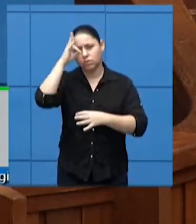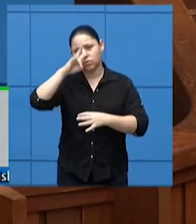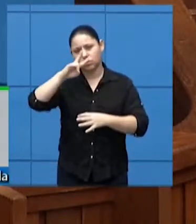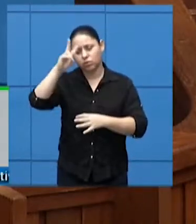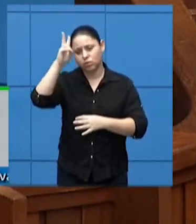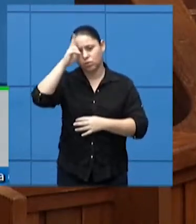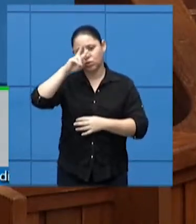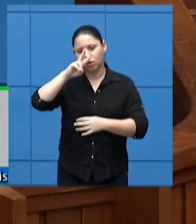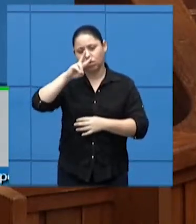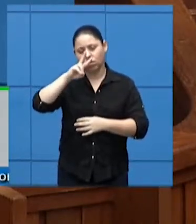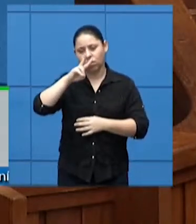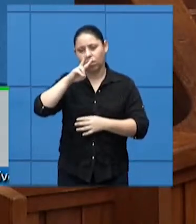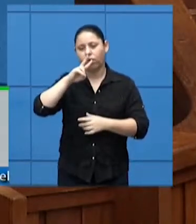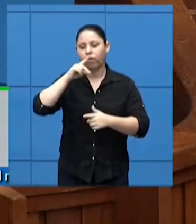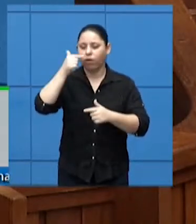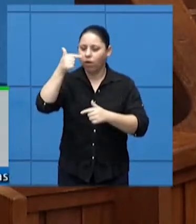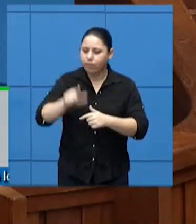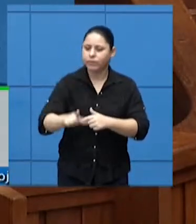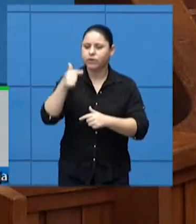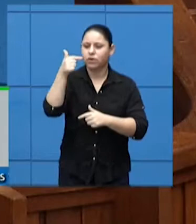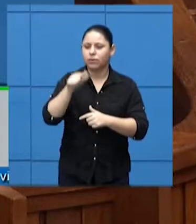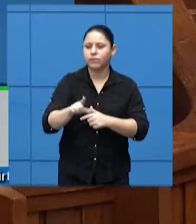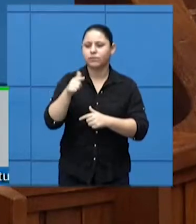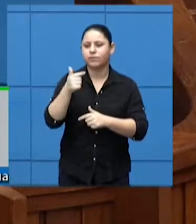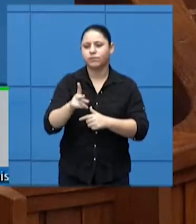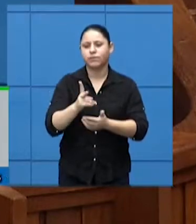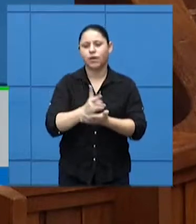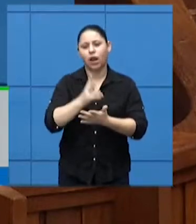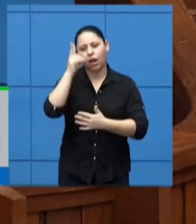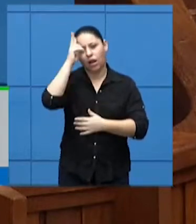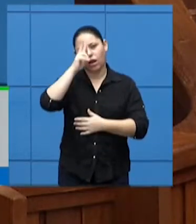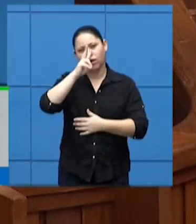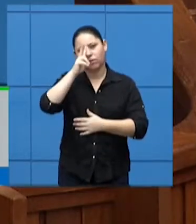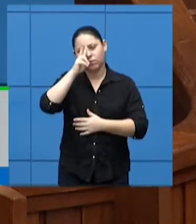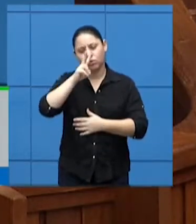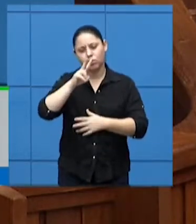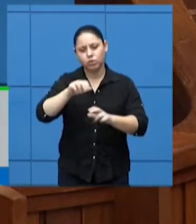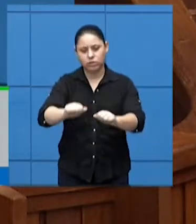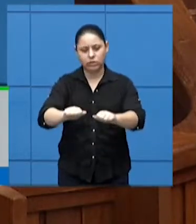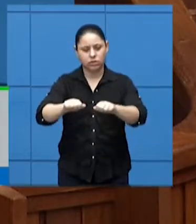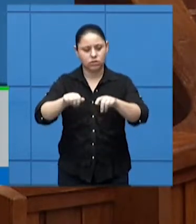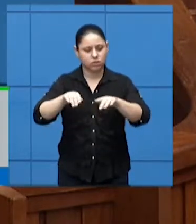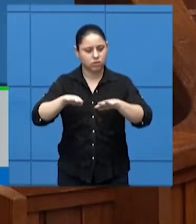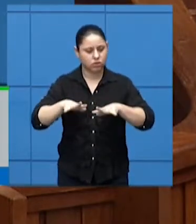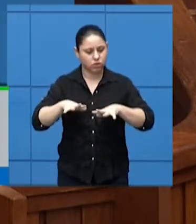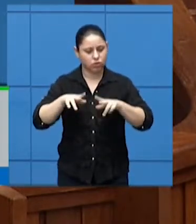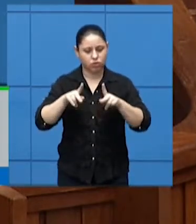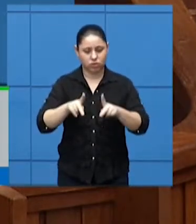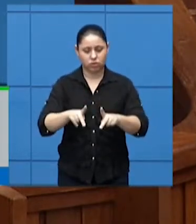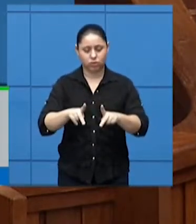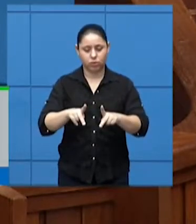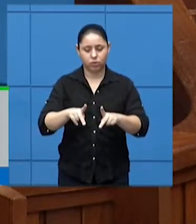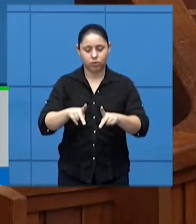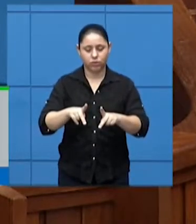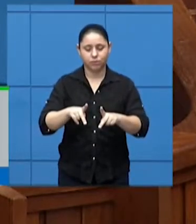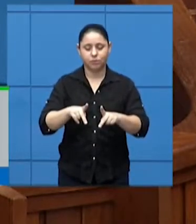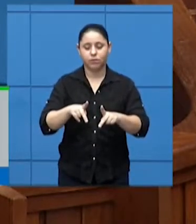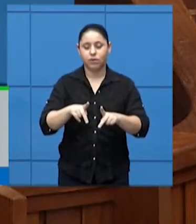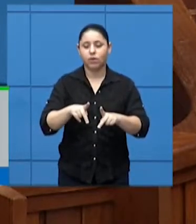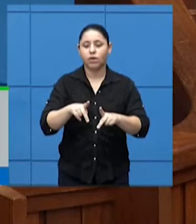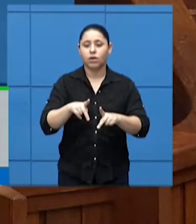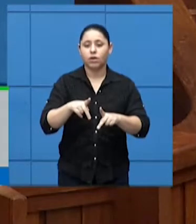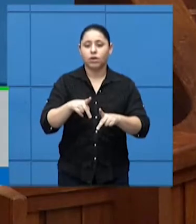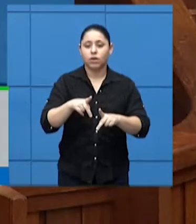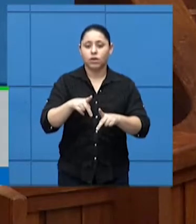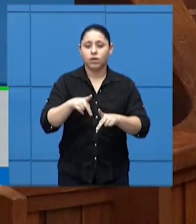história que se repete, eu me lembro bem que, na ocasião da audiência pública, que o deputado citou, e